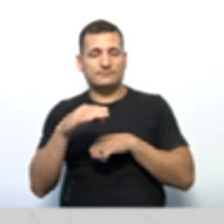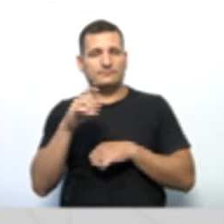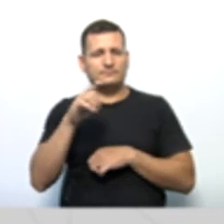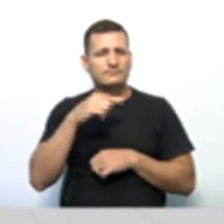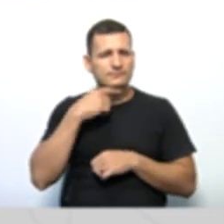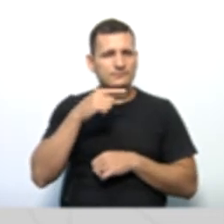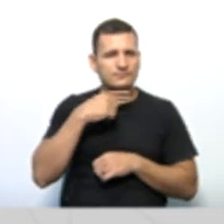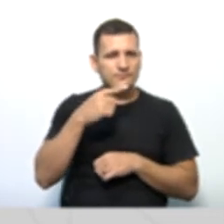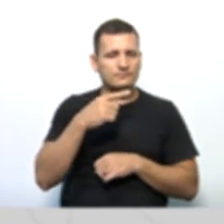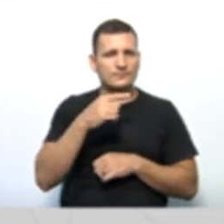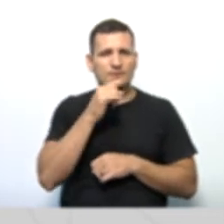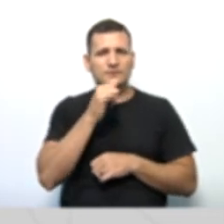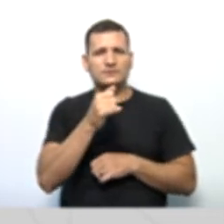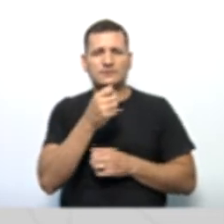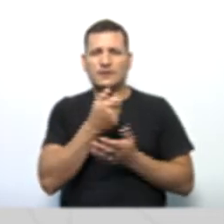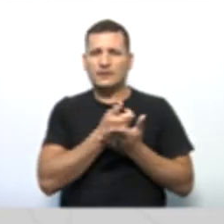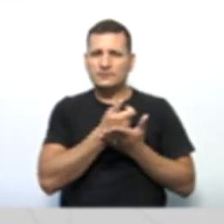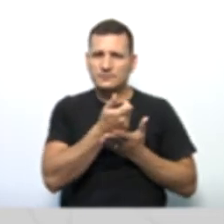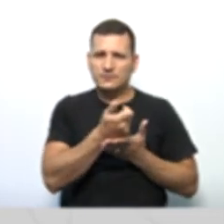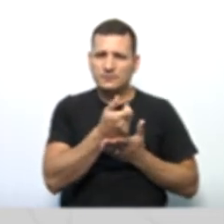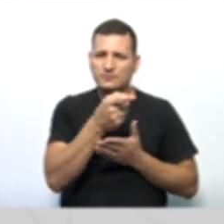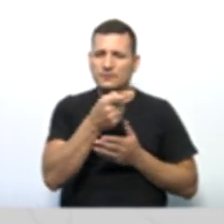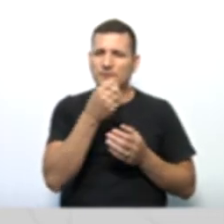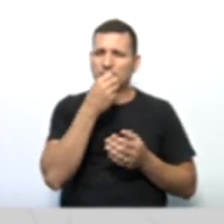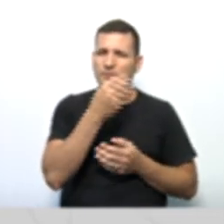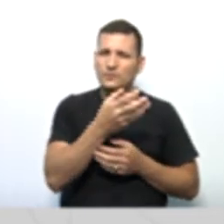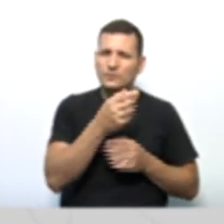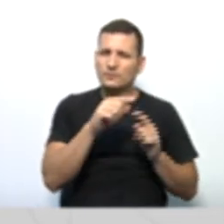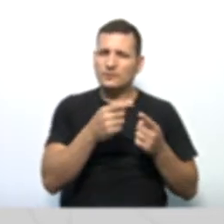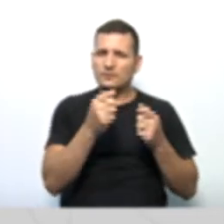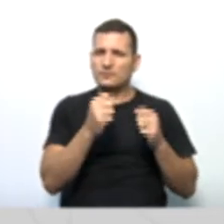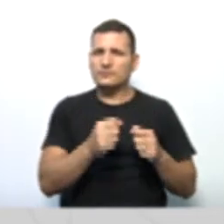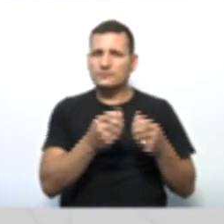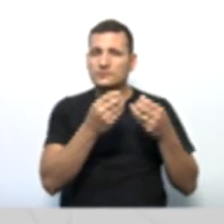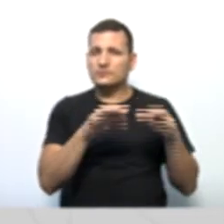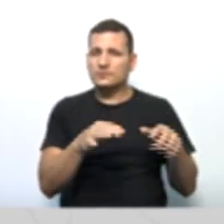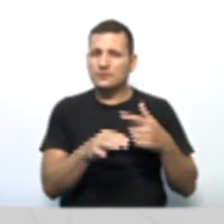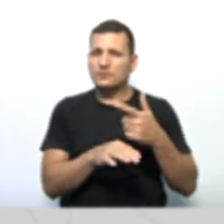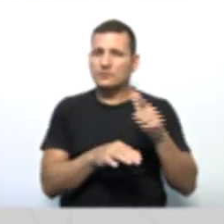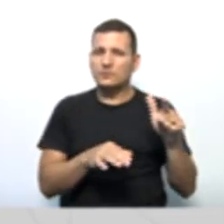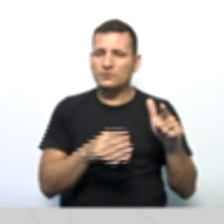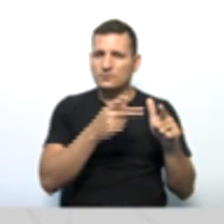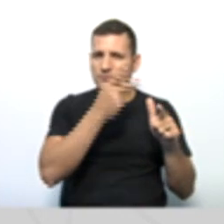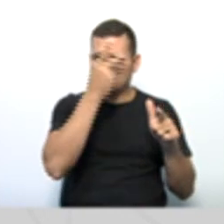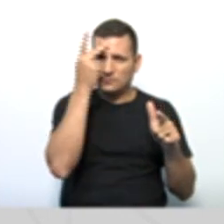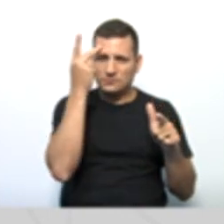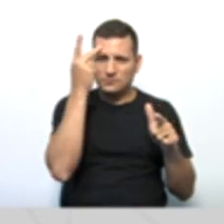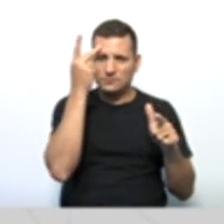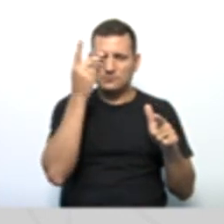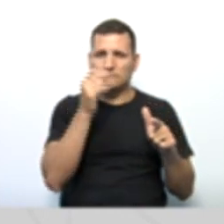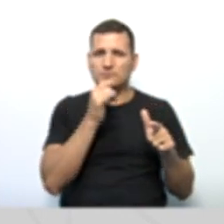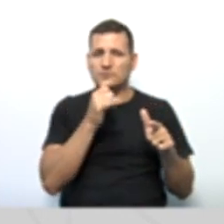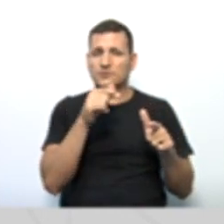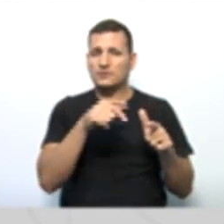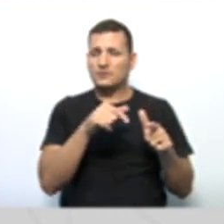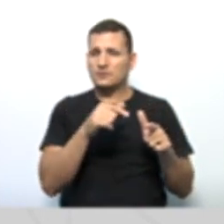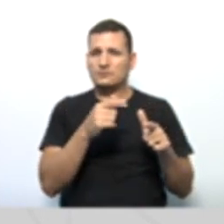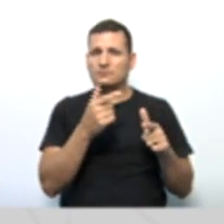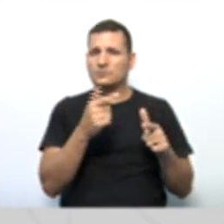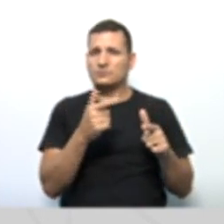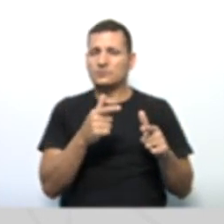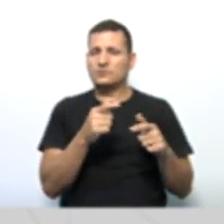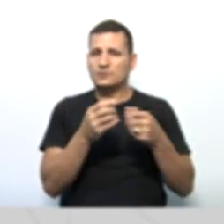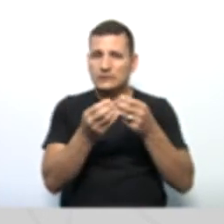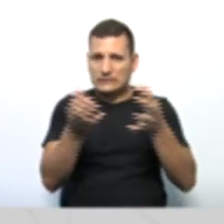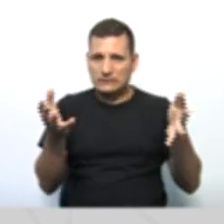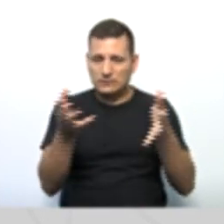dúvida se uma ação, porque ela pode ser boa, mas ela pode prejudicar outras pessoas, se ela não causa o bem para o maior